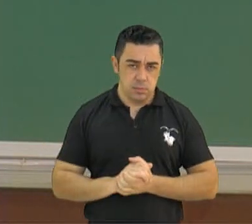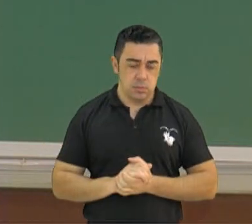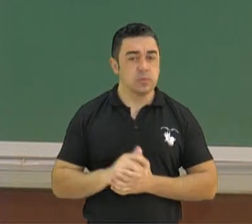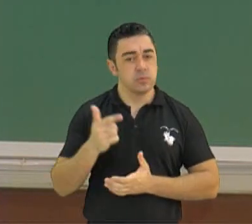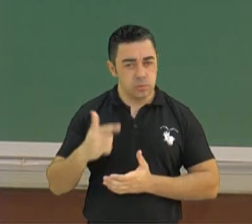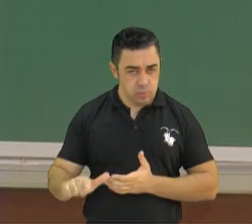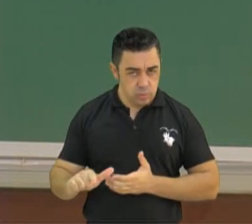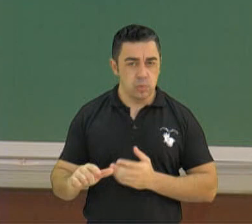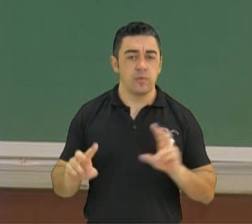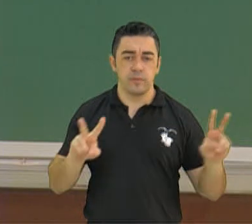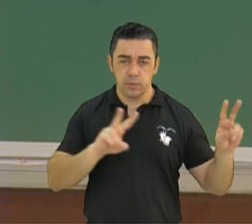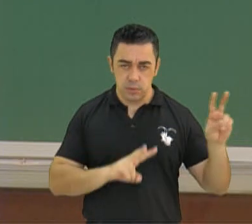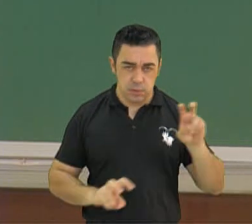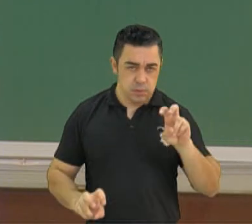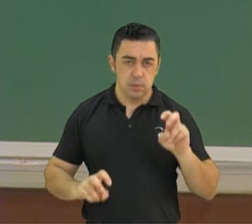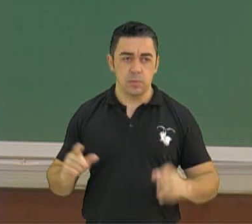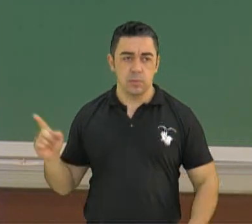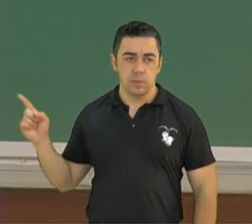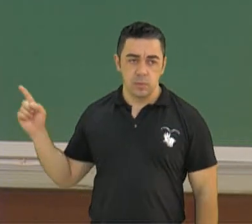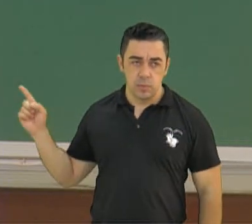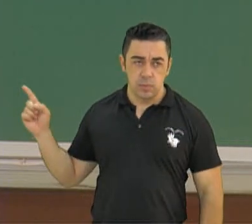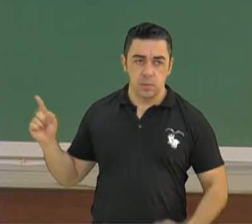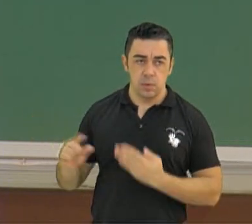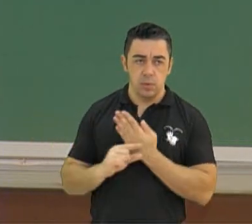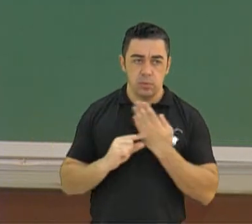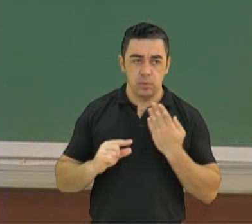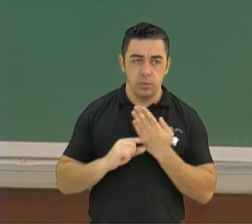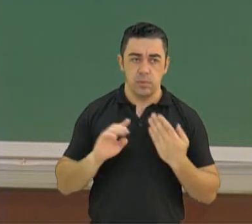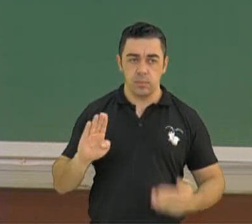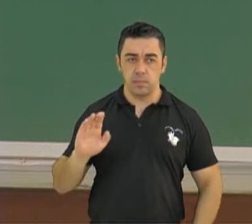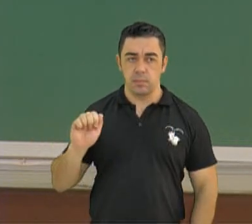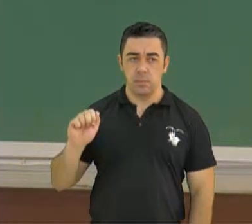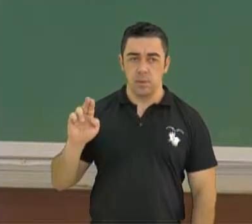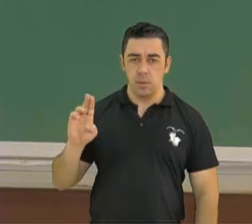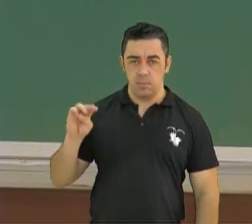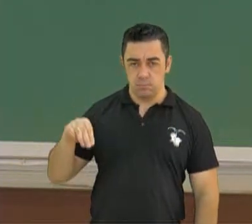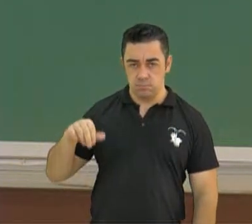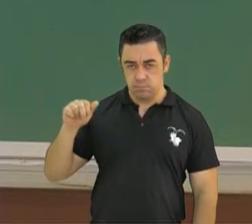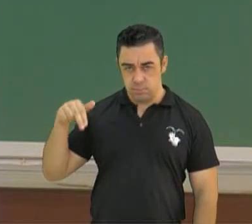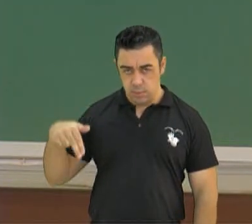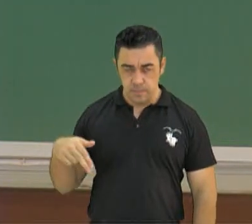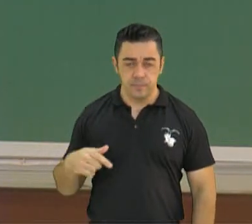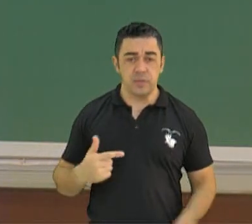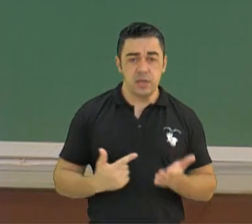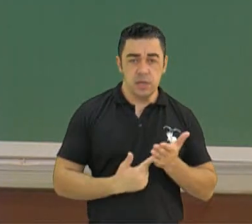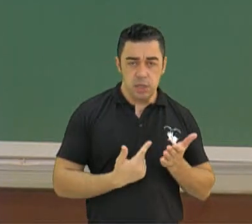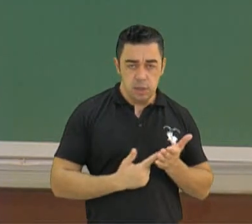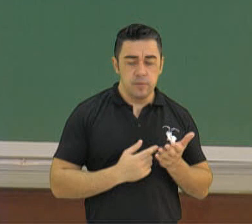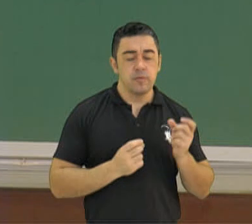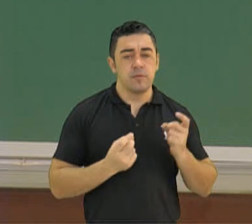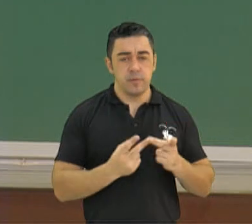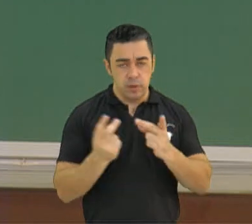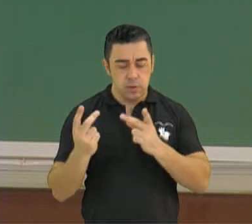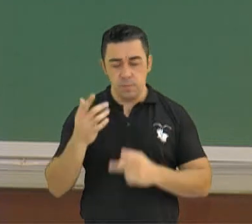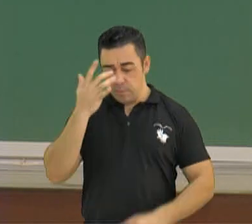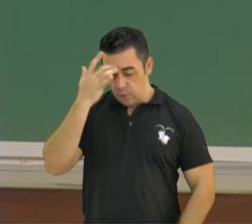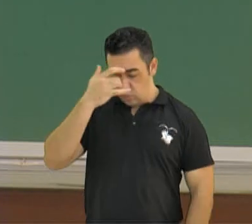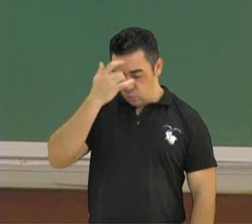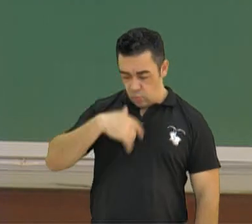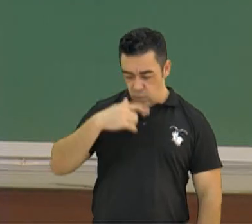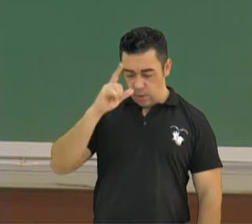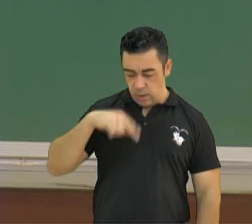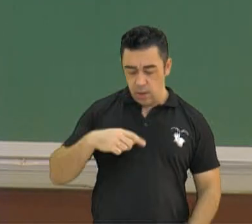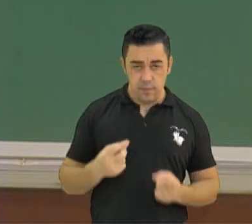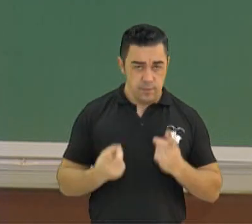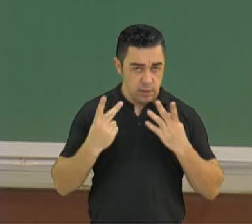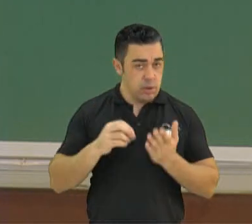do Bauman. Esse trecho está no livro Vida para o Consumo, a transformação das pessoas em mercadoria, fica como indicação